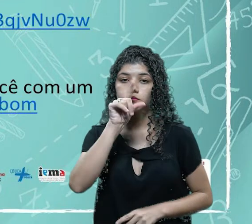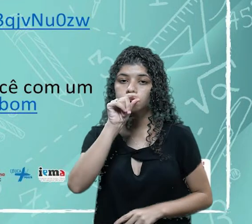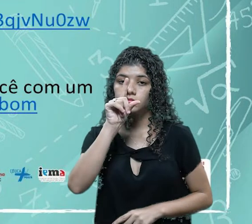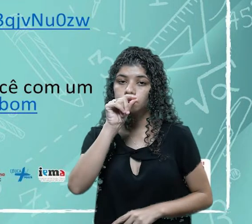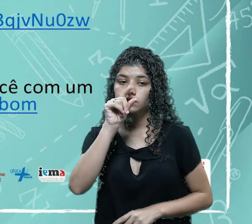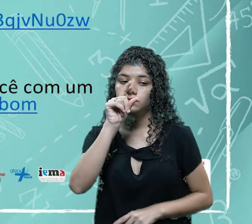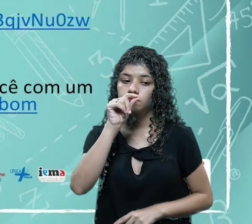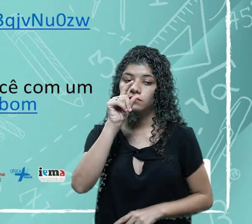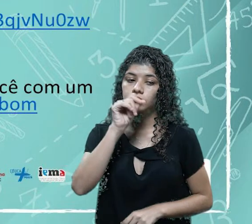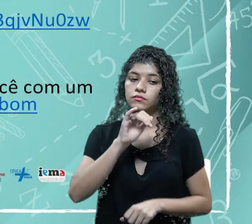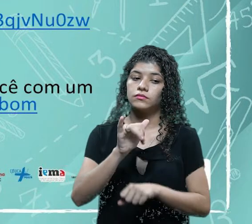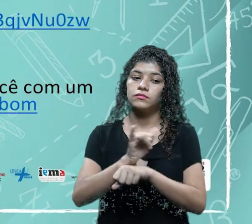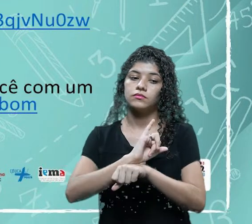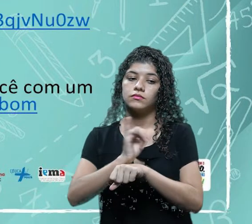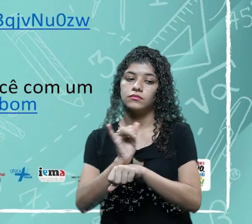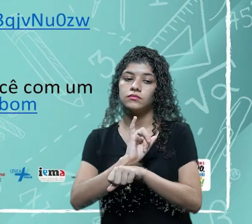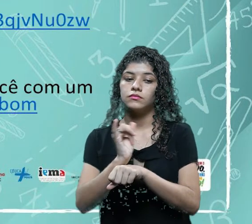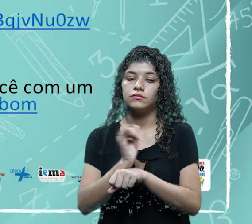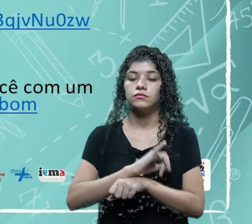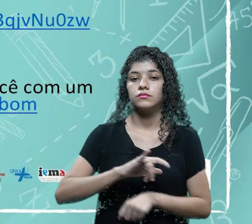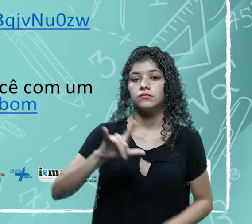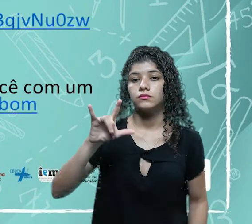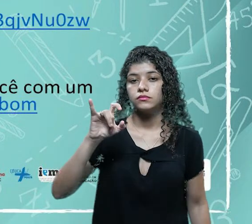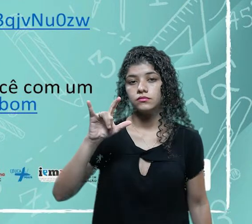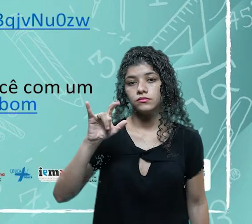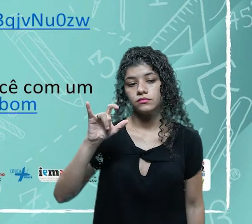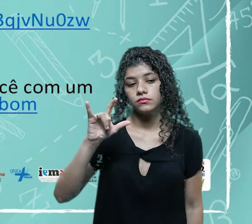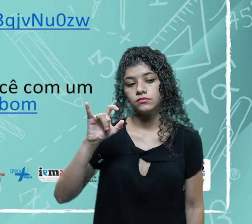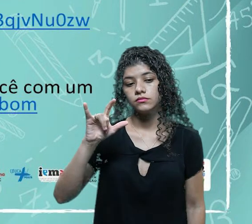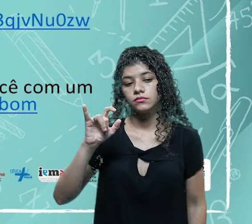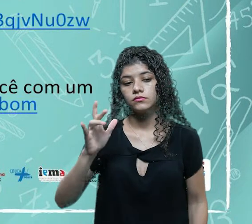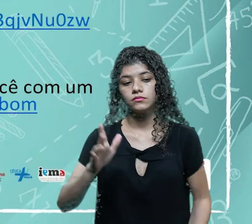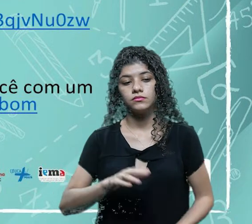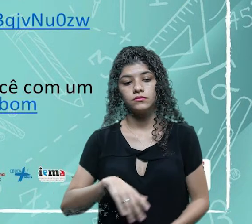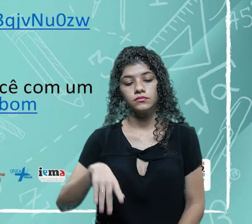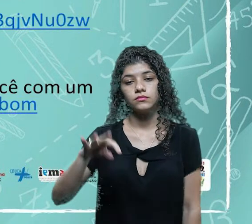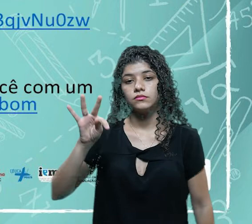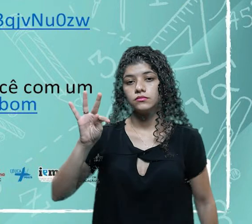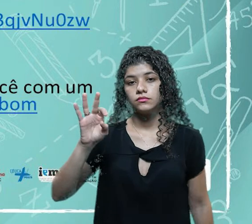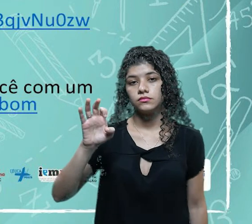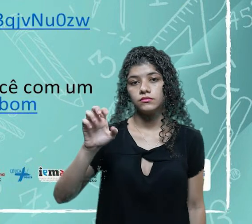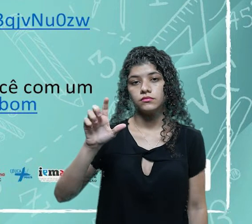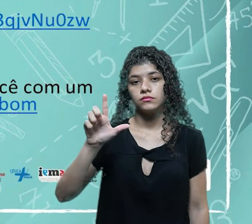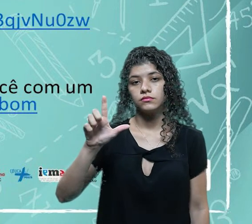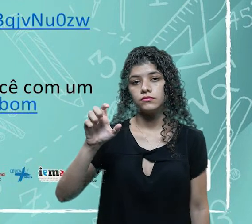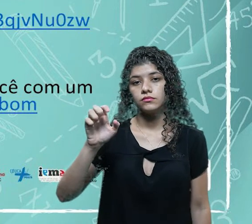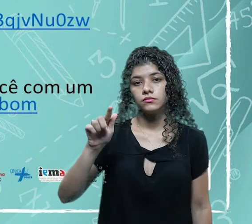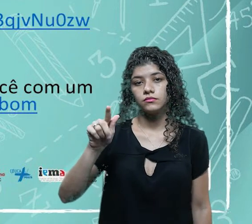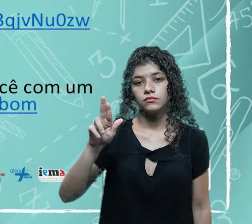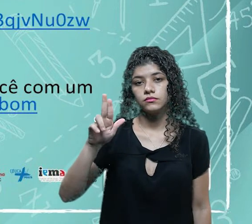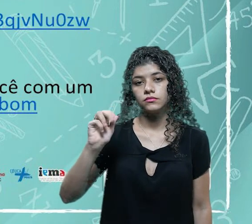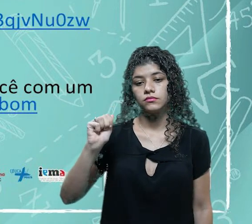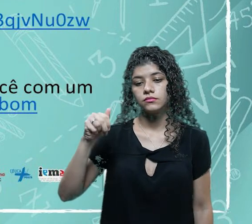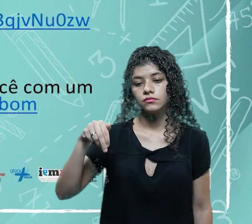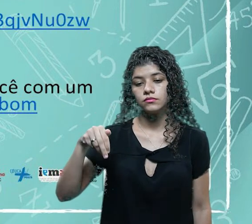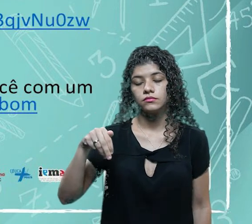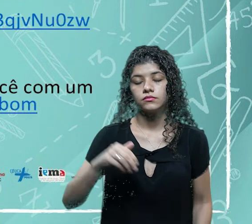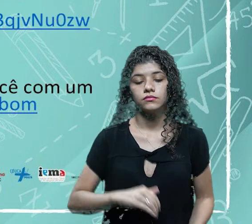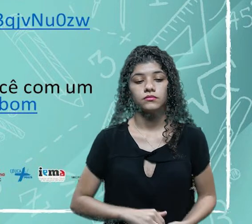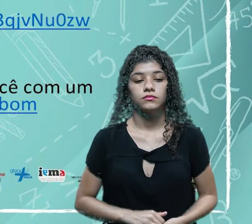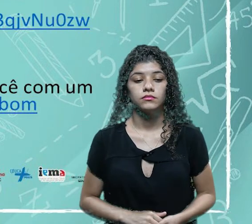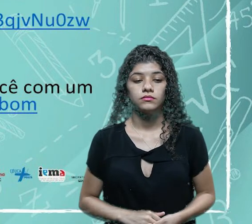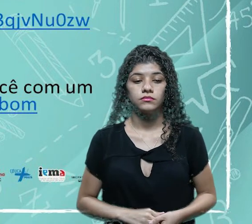e o Twitter YouTube Instagram o canal tela é grande que hoje a gente usa muito como ferramenta de